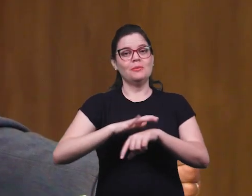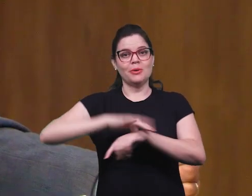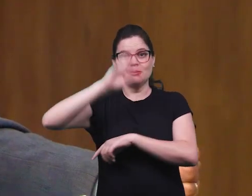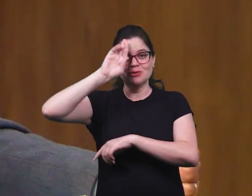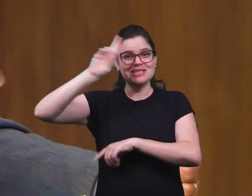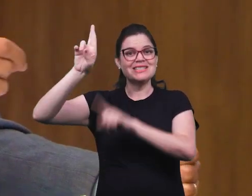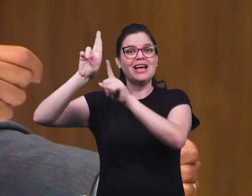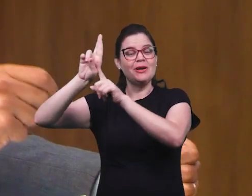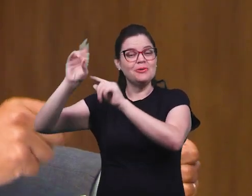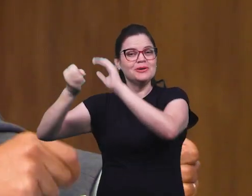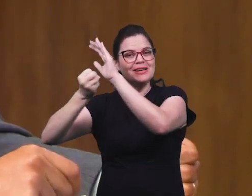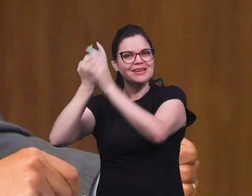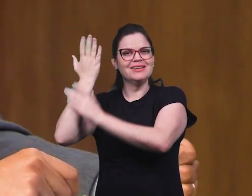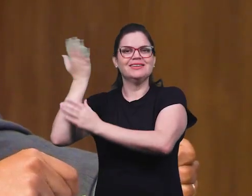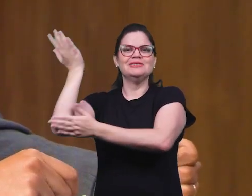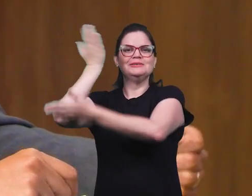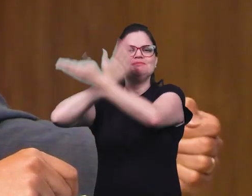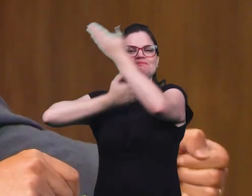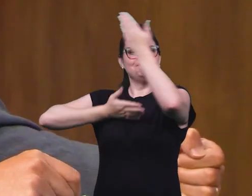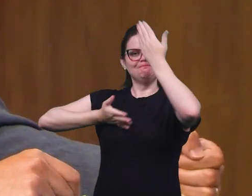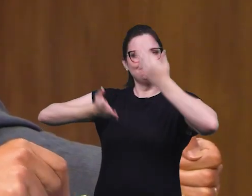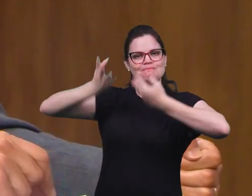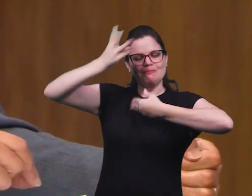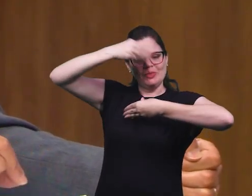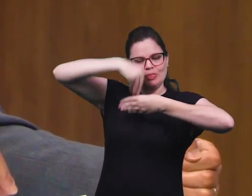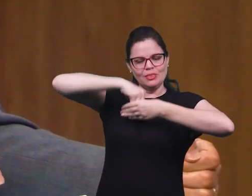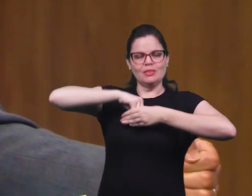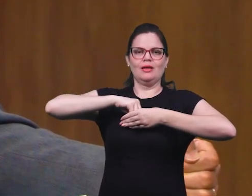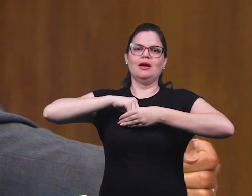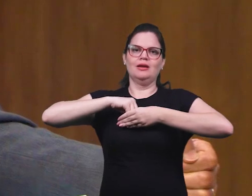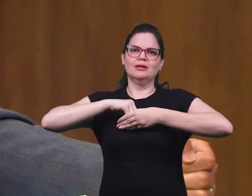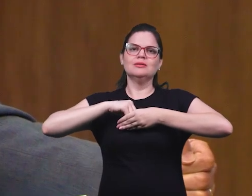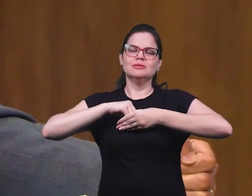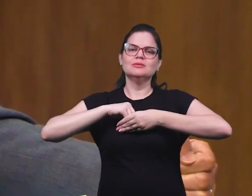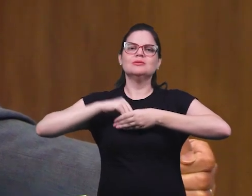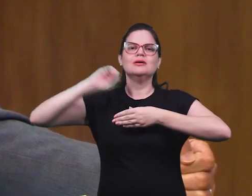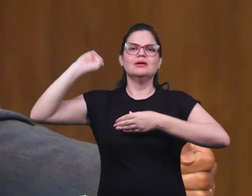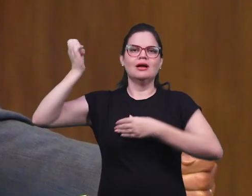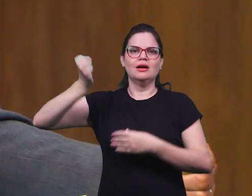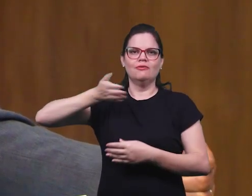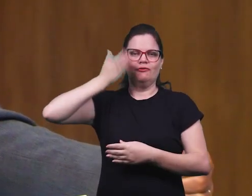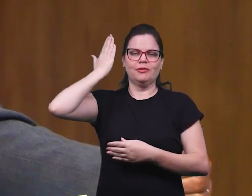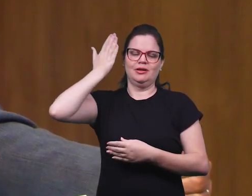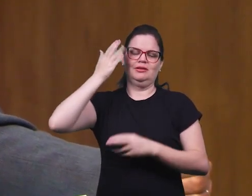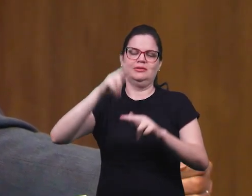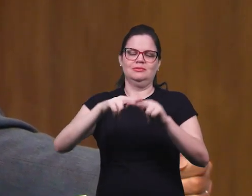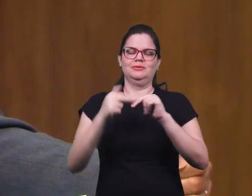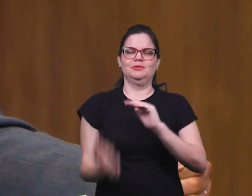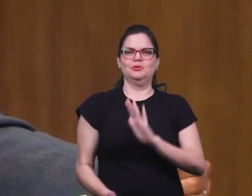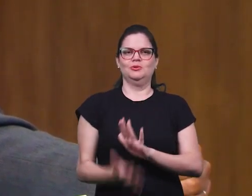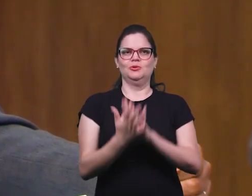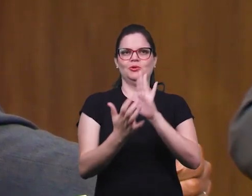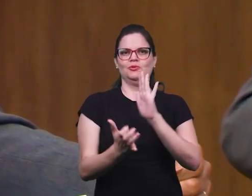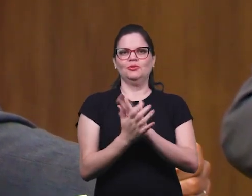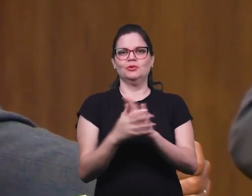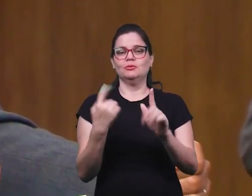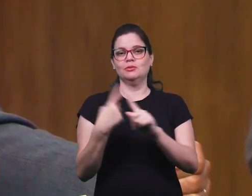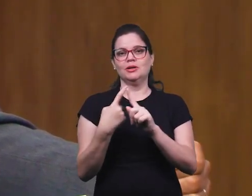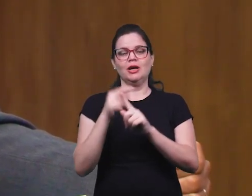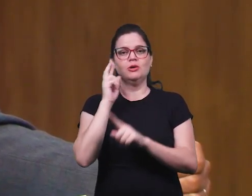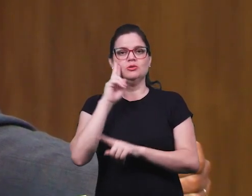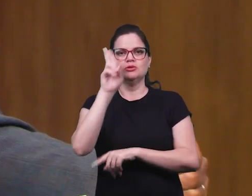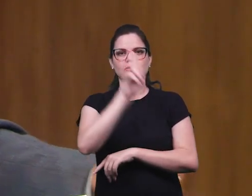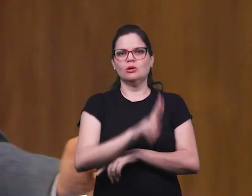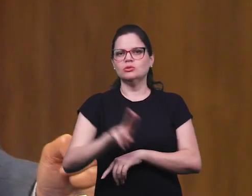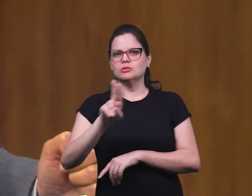Deus ele opere no meio da igreja, ele opere na vida das pessoas através do louvor de um irmão que Deus capacitou